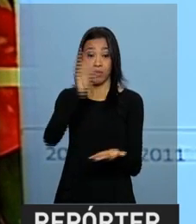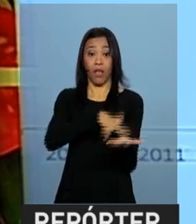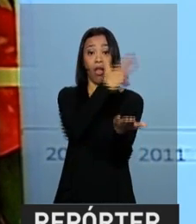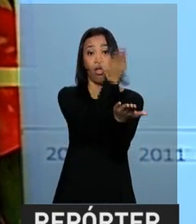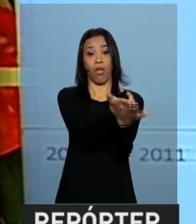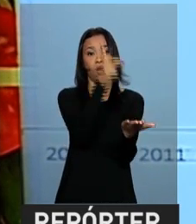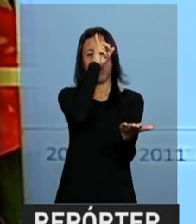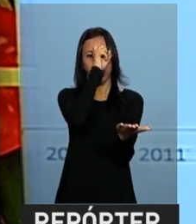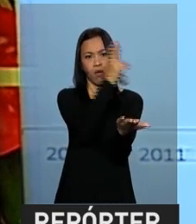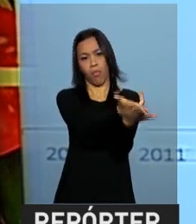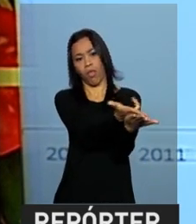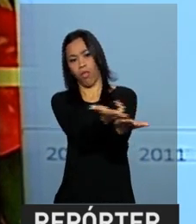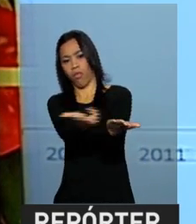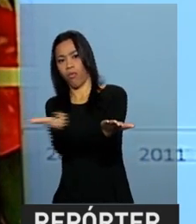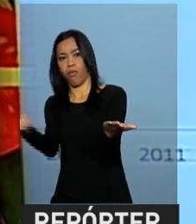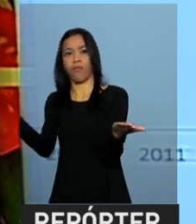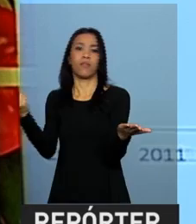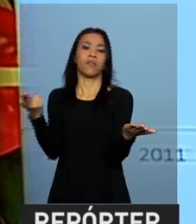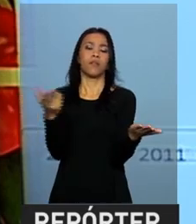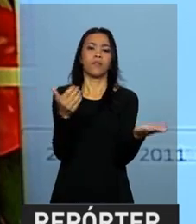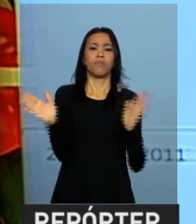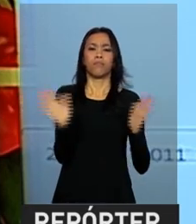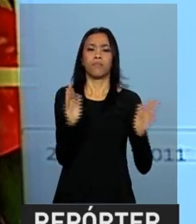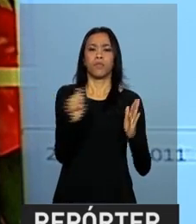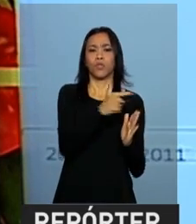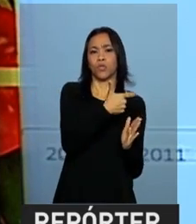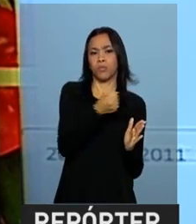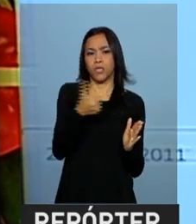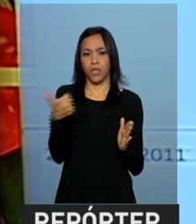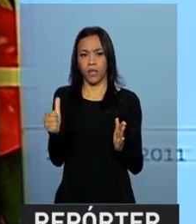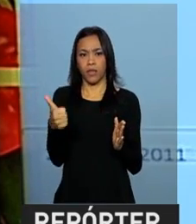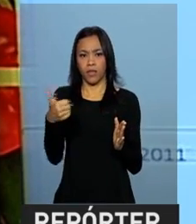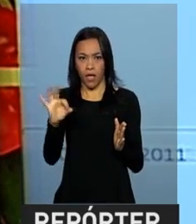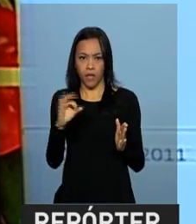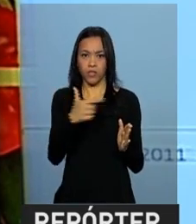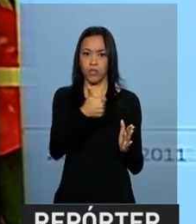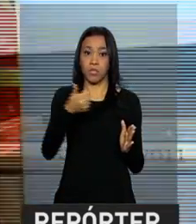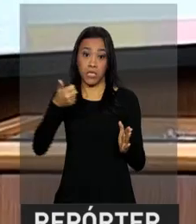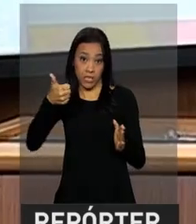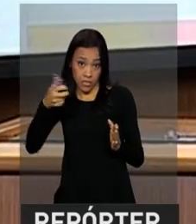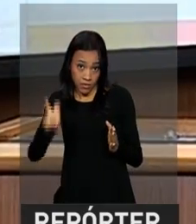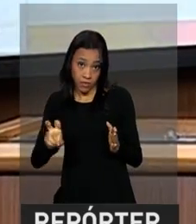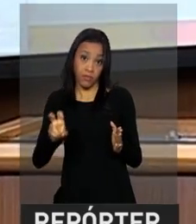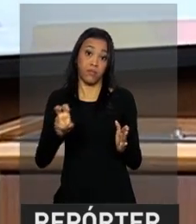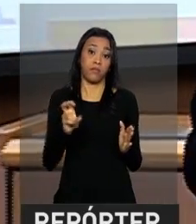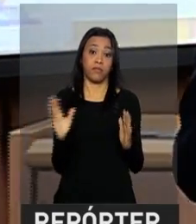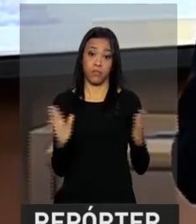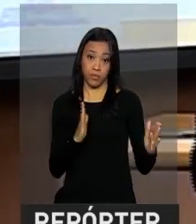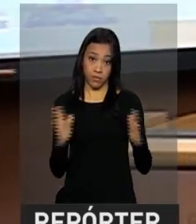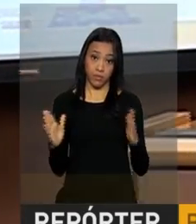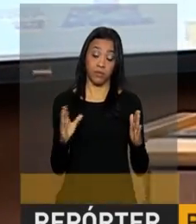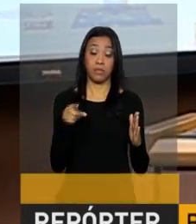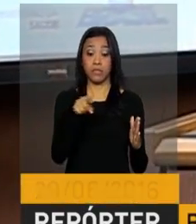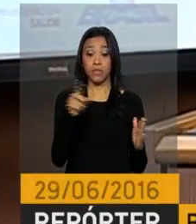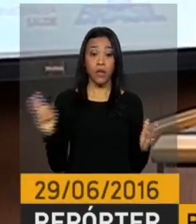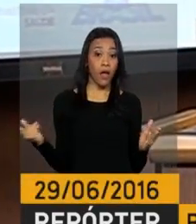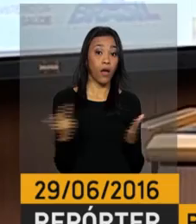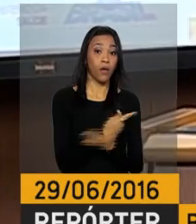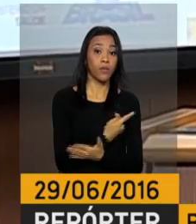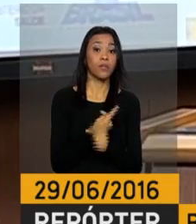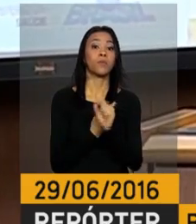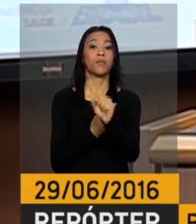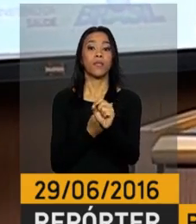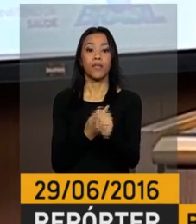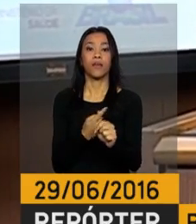2010 e 2015 de cerca de 33% isso equivale isso é em função de ações